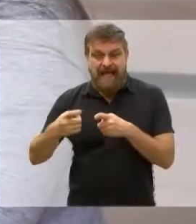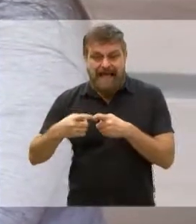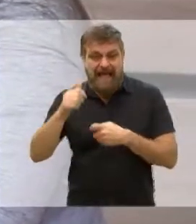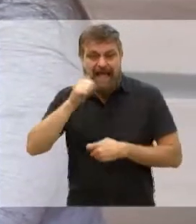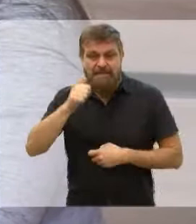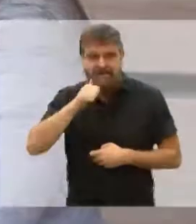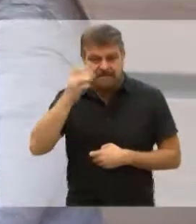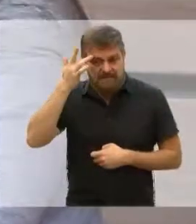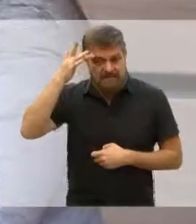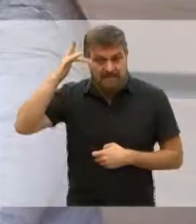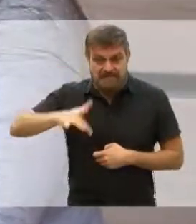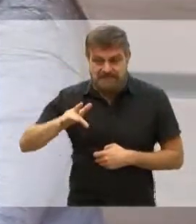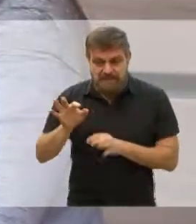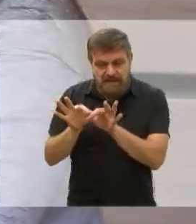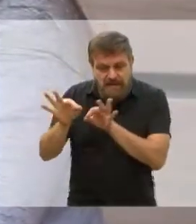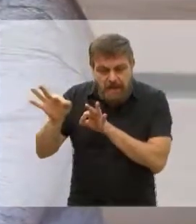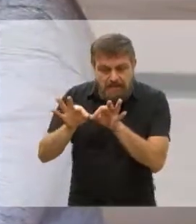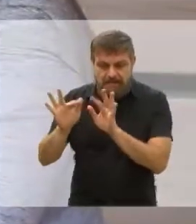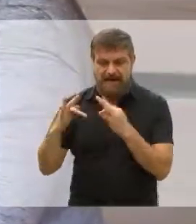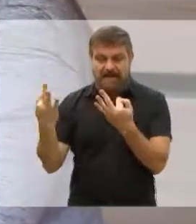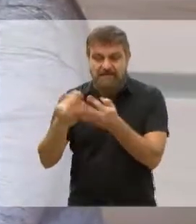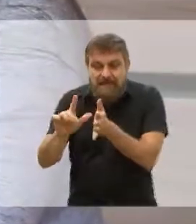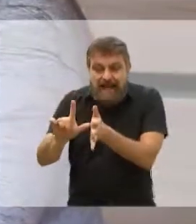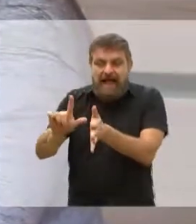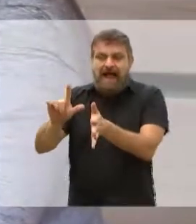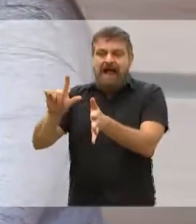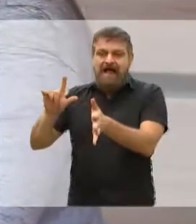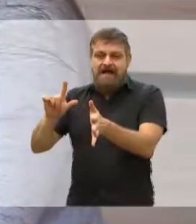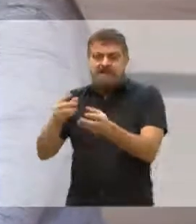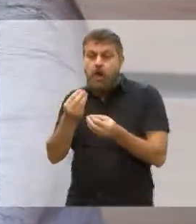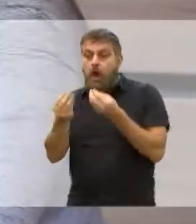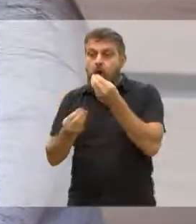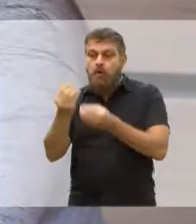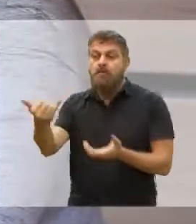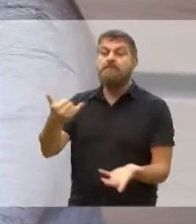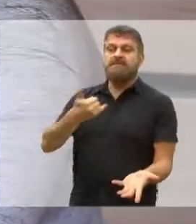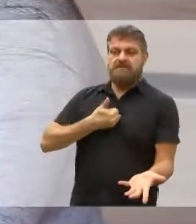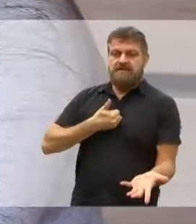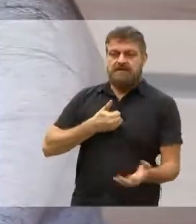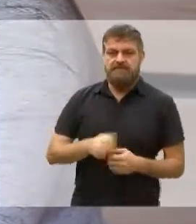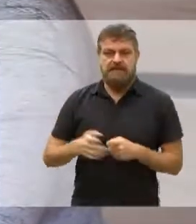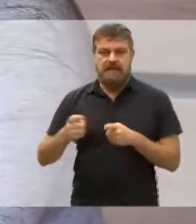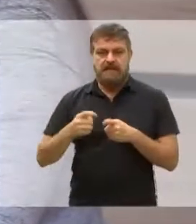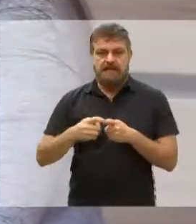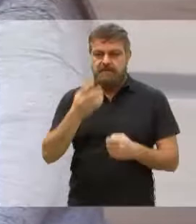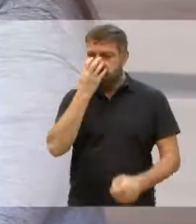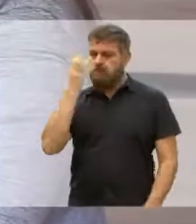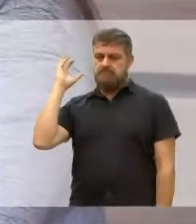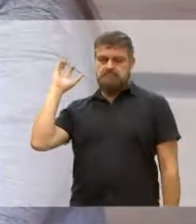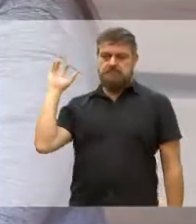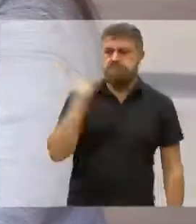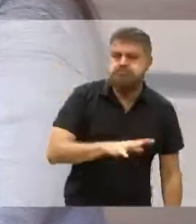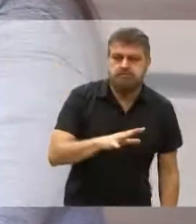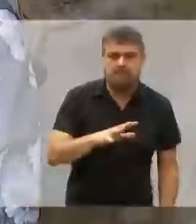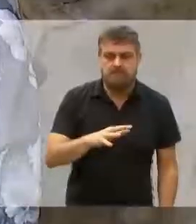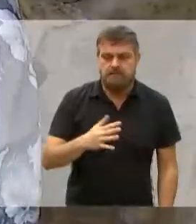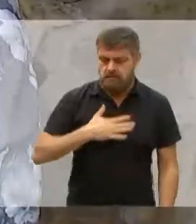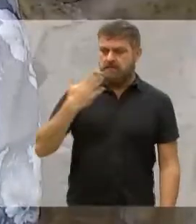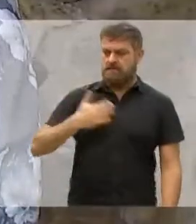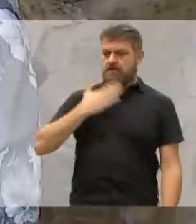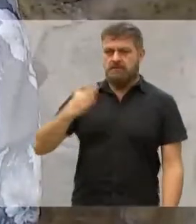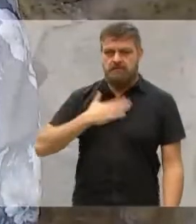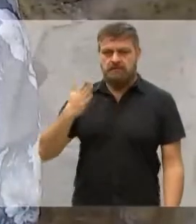a médica da UTI não sabia desse preparo da família para contar pra gente e ela acabou dando a notícia de uma forma